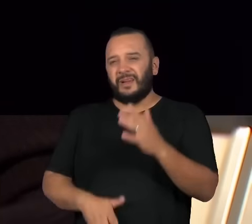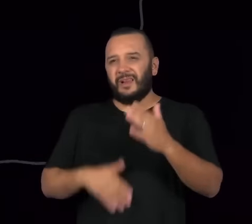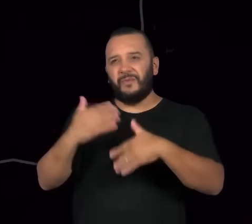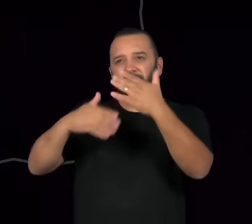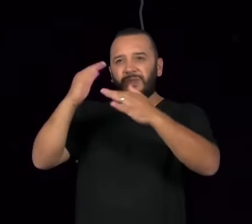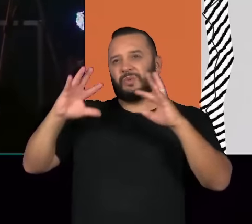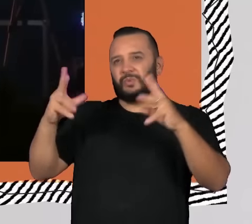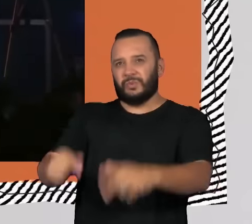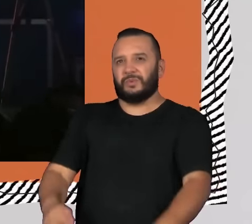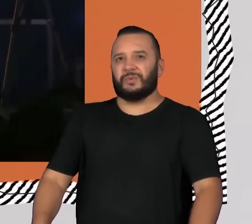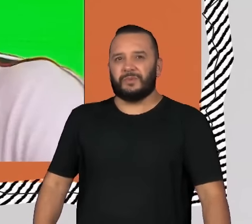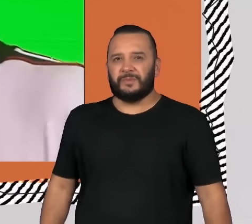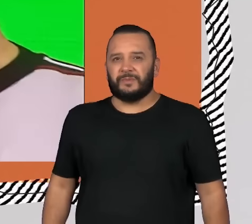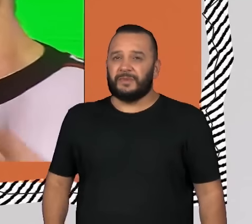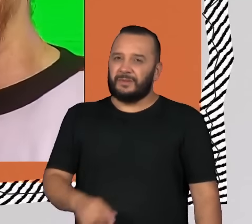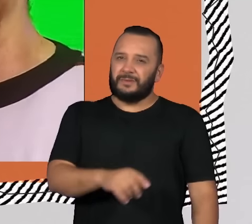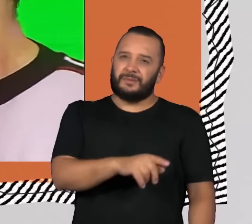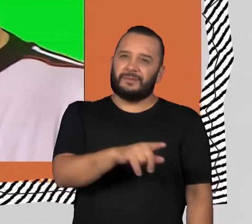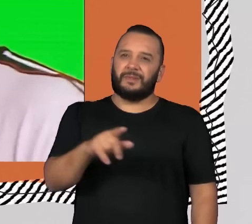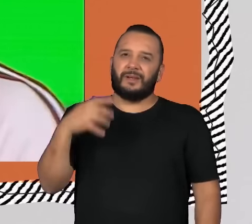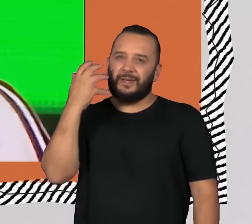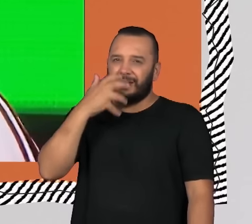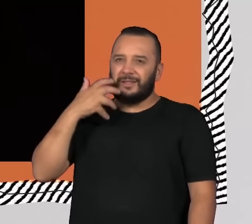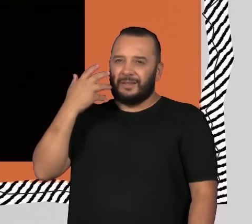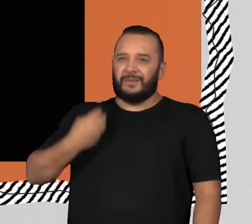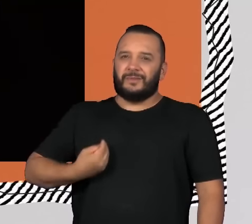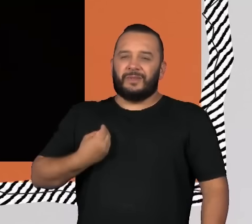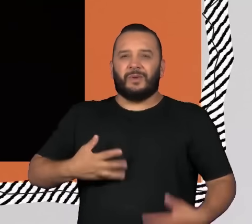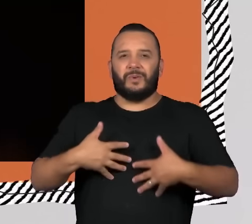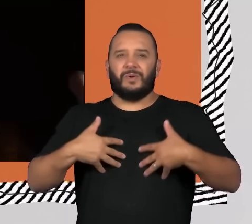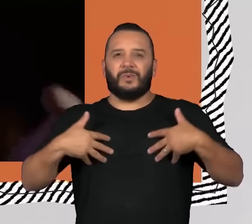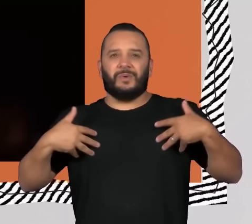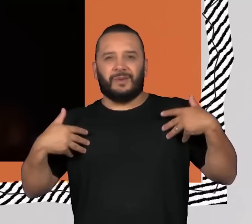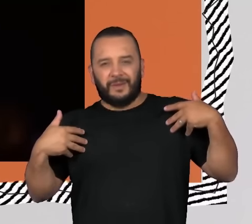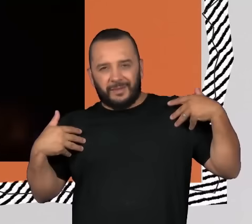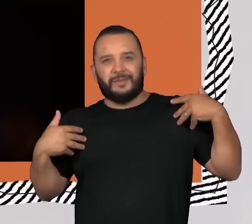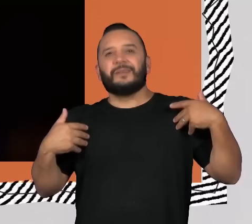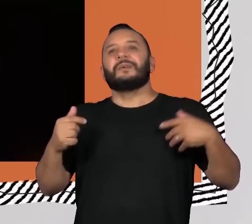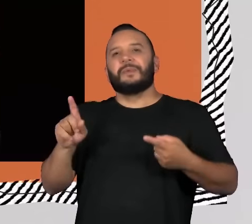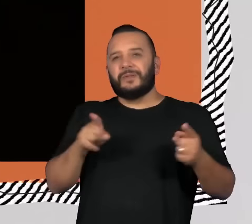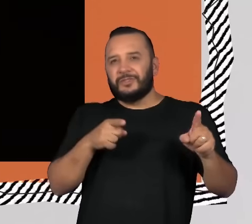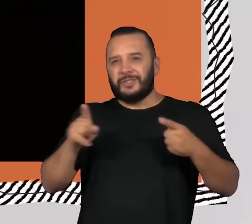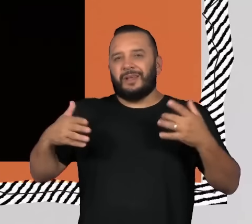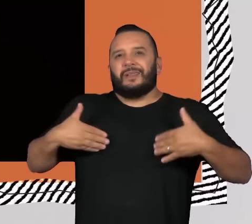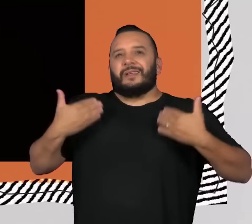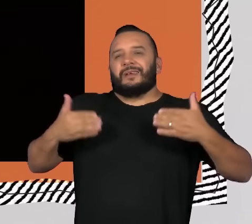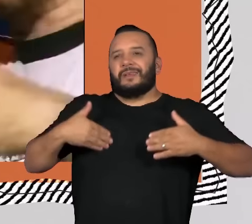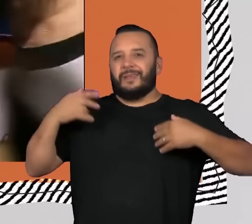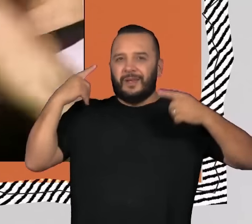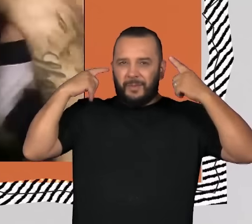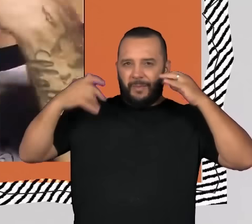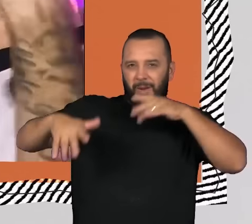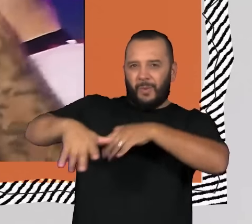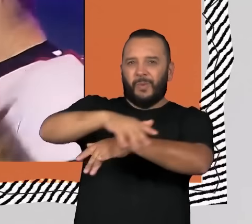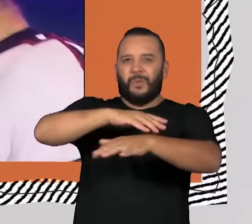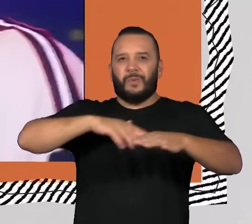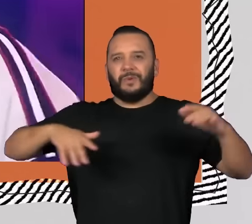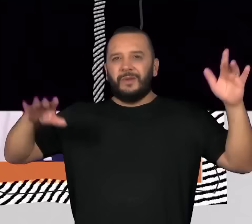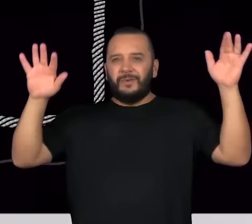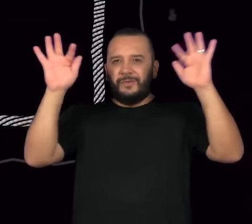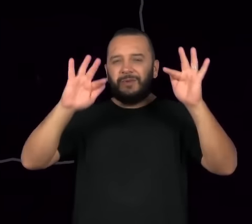tudo. Por isso eu canto minha vida com orgulho, com melodia, alegria e barulho. Sou feliz e rodo